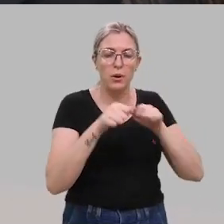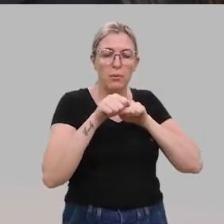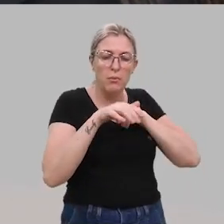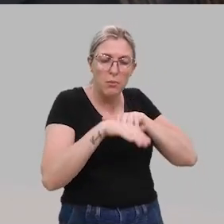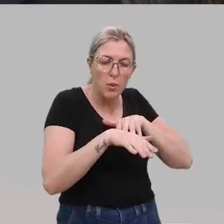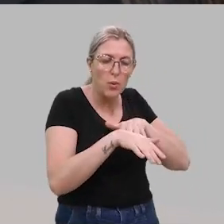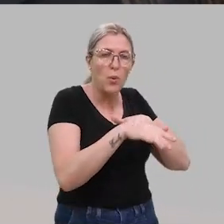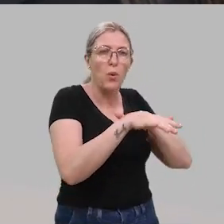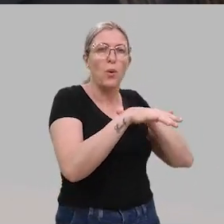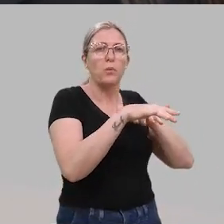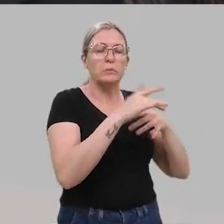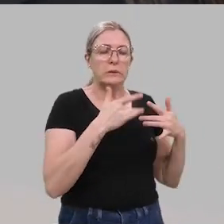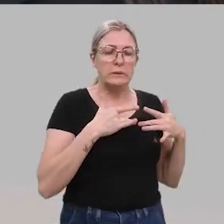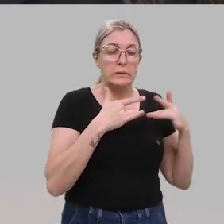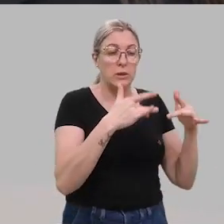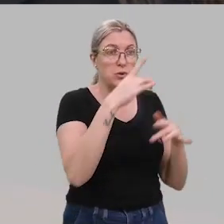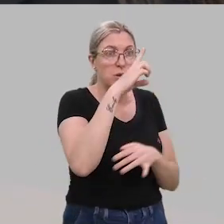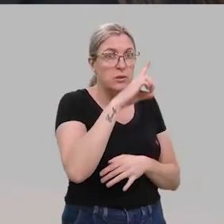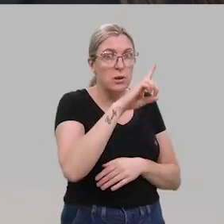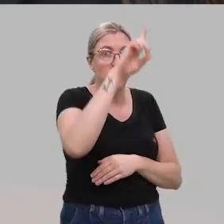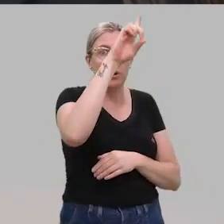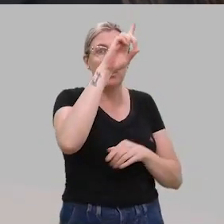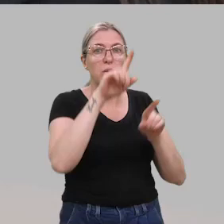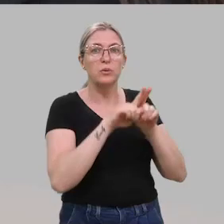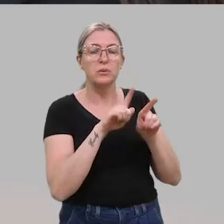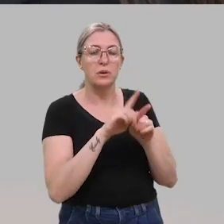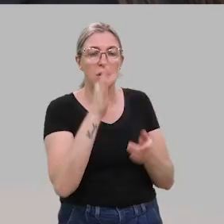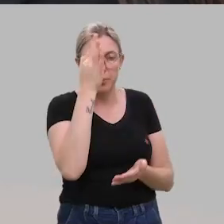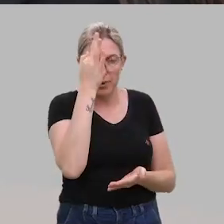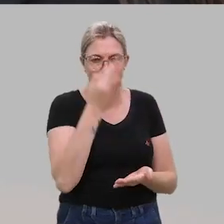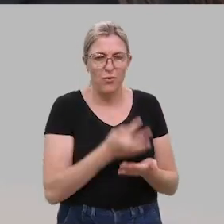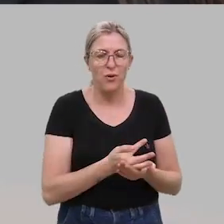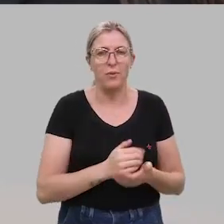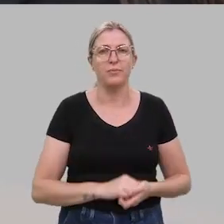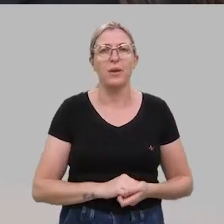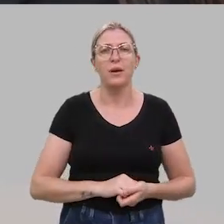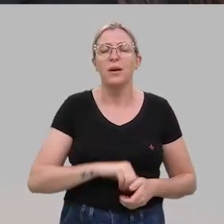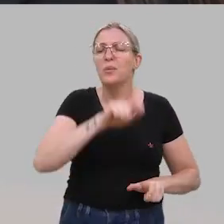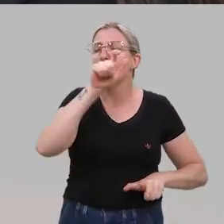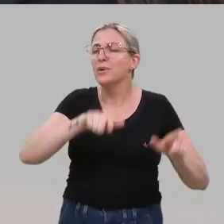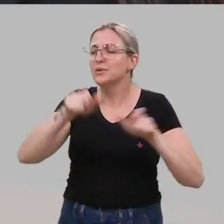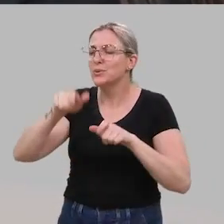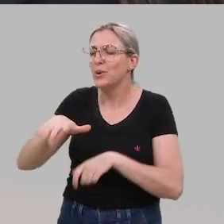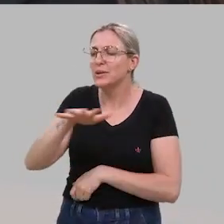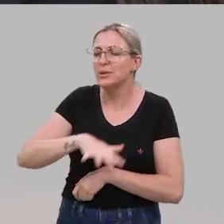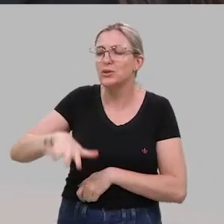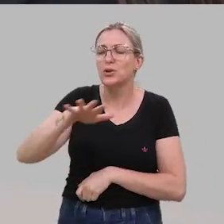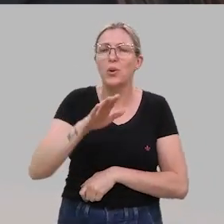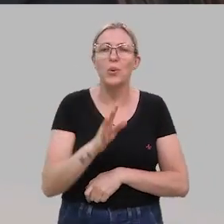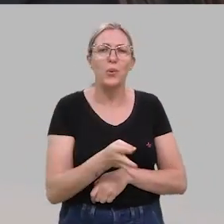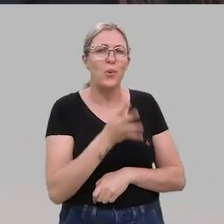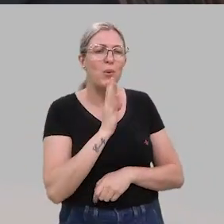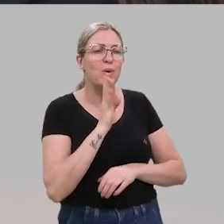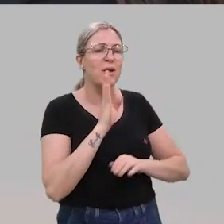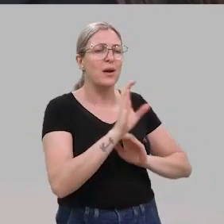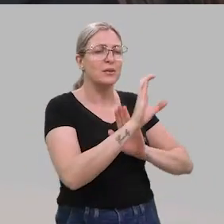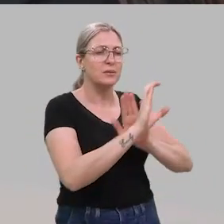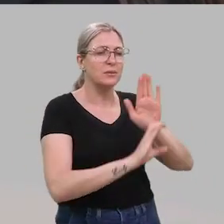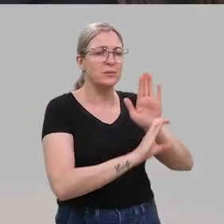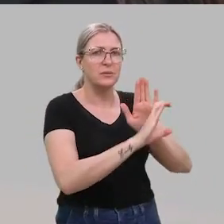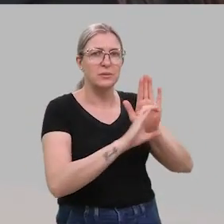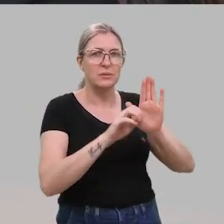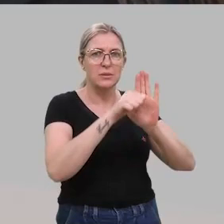o santuário, um lugar de peregrinação, de devoção e de fé. Embora na sociedade